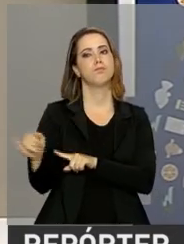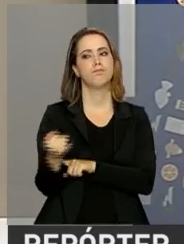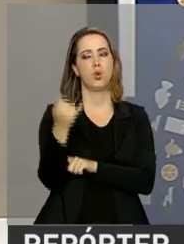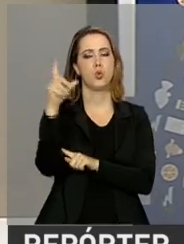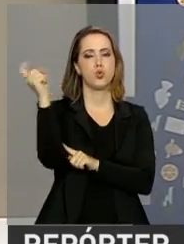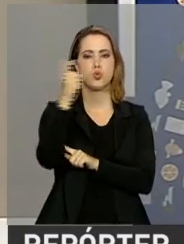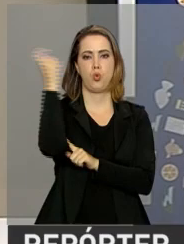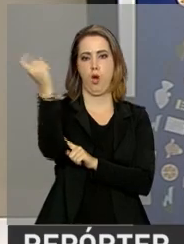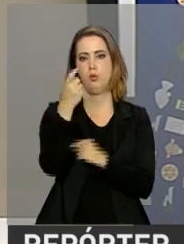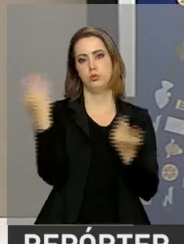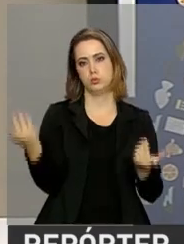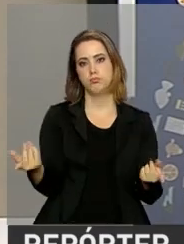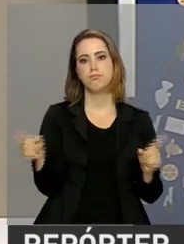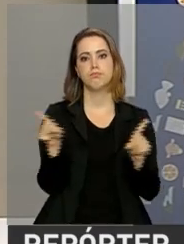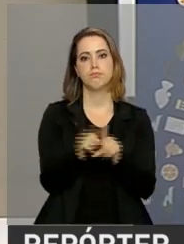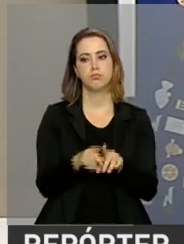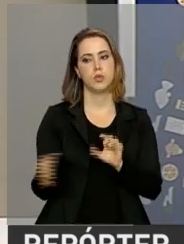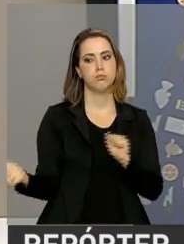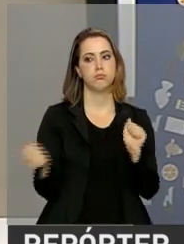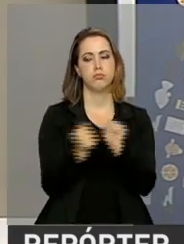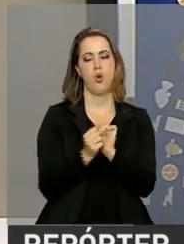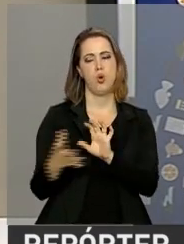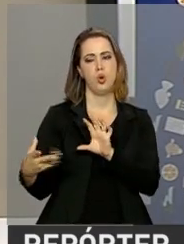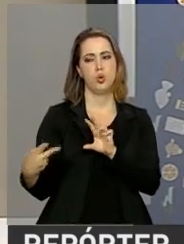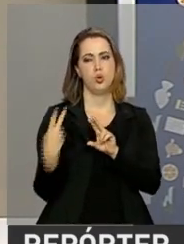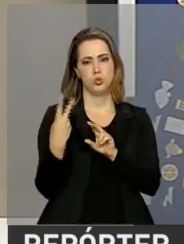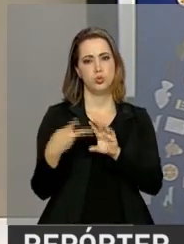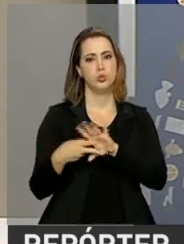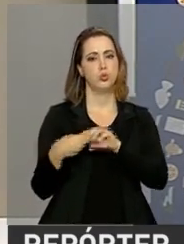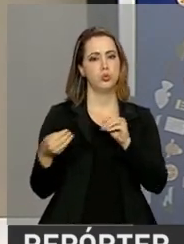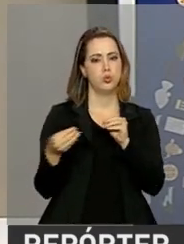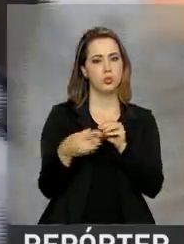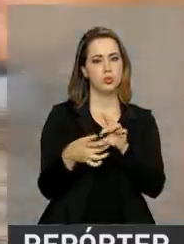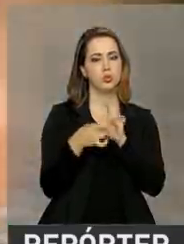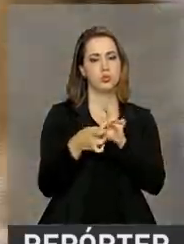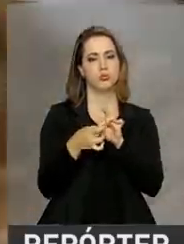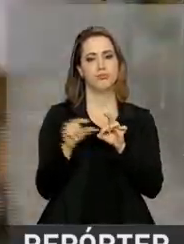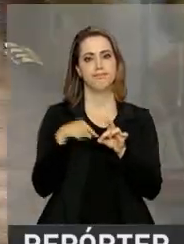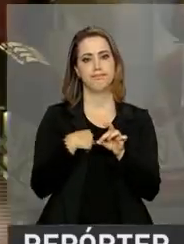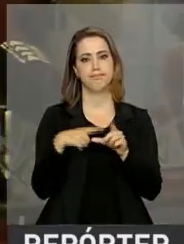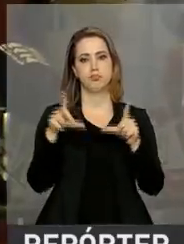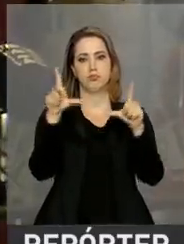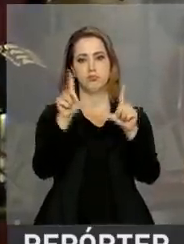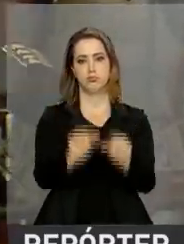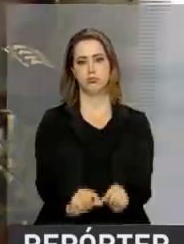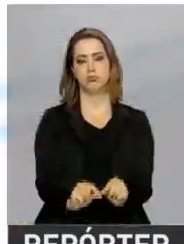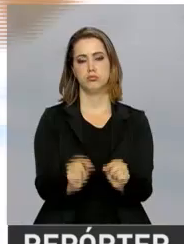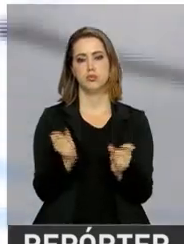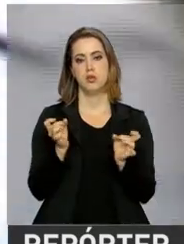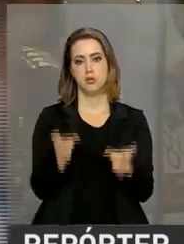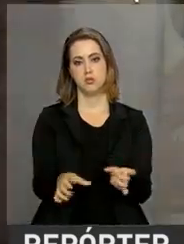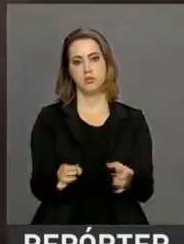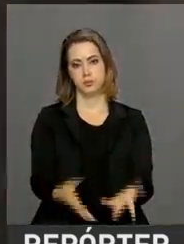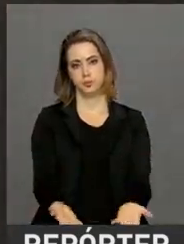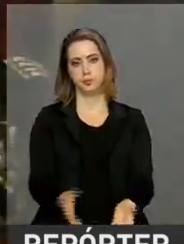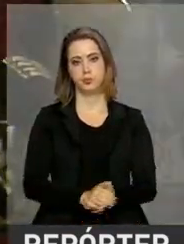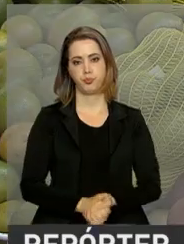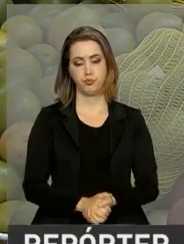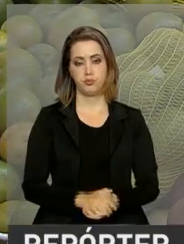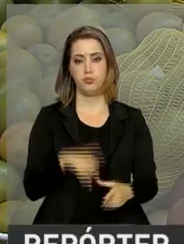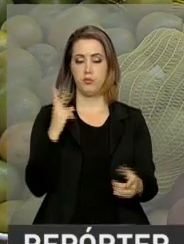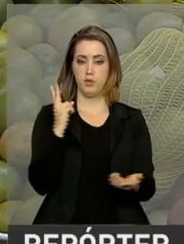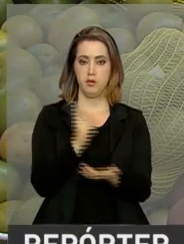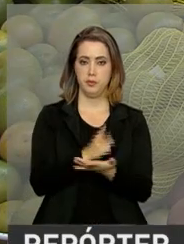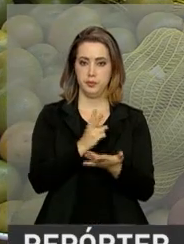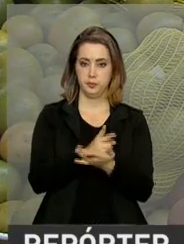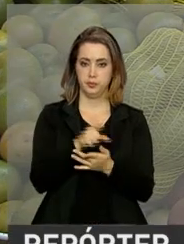que juntos podem explicar os resultados negativos do Comércio apesar da queda na maioria dos segmentos avaliados